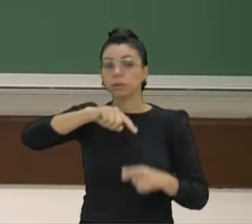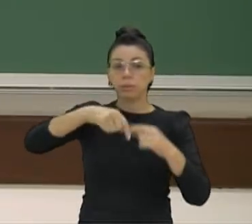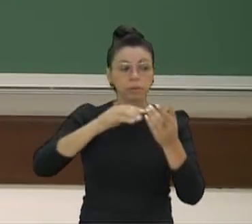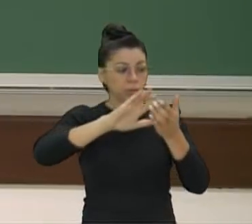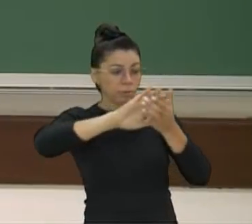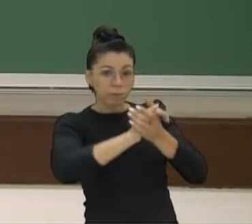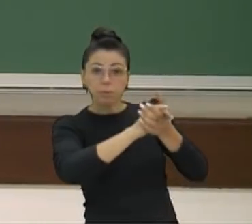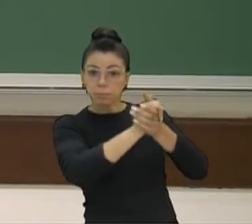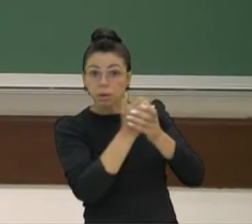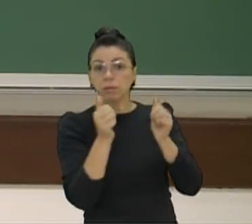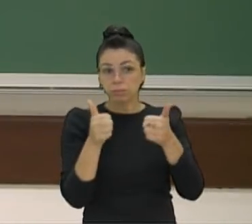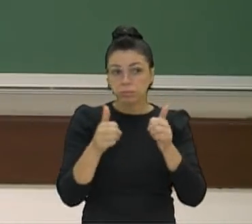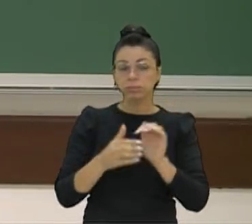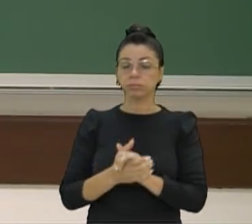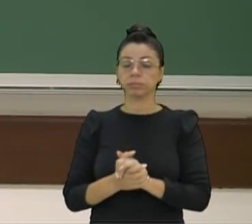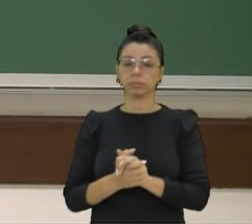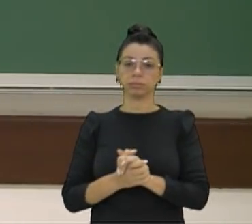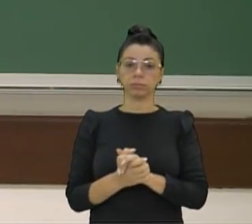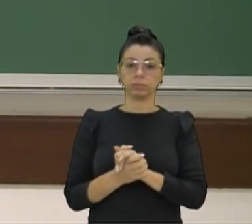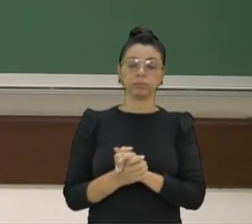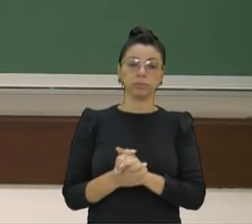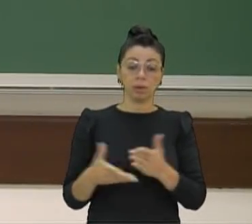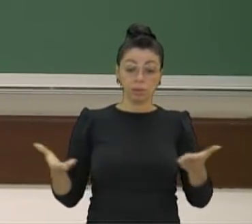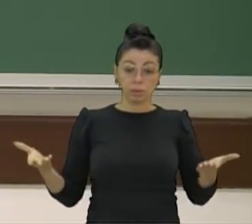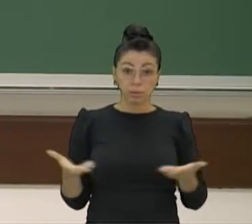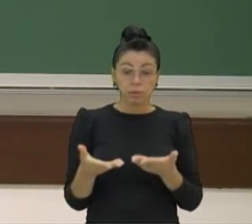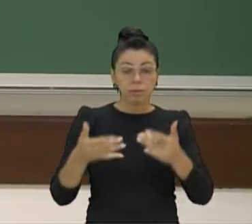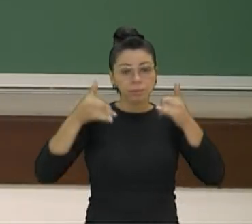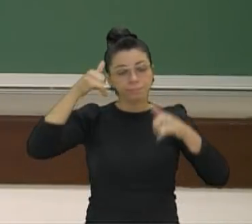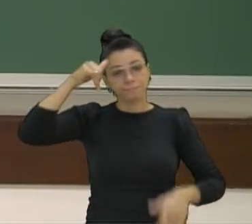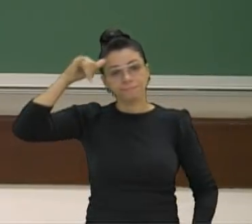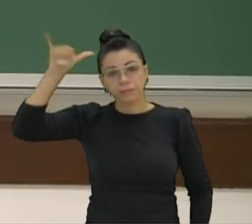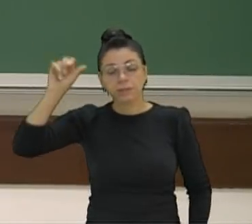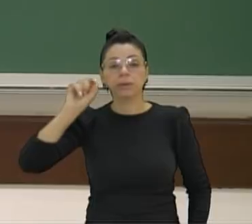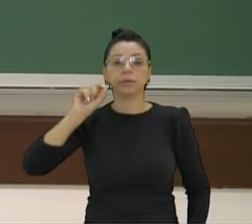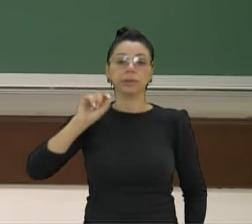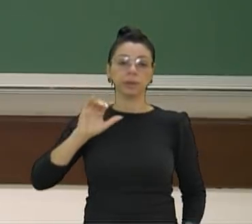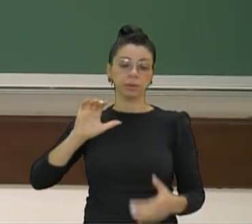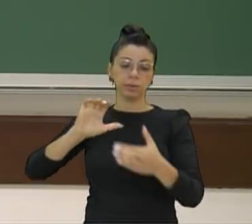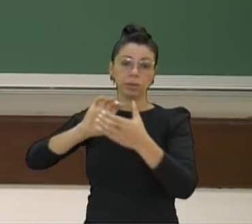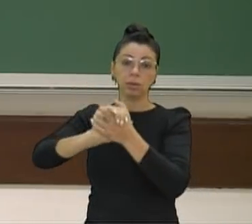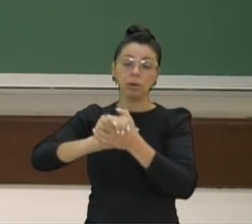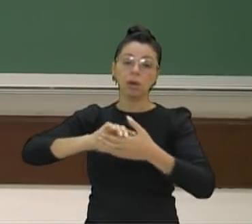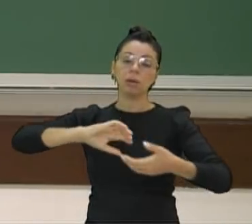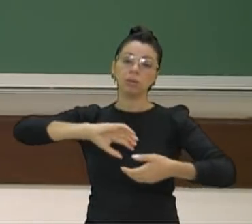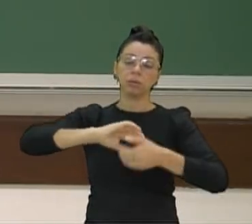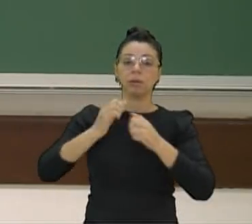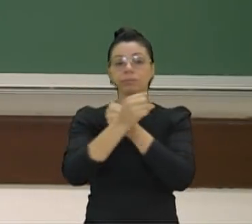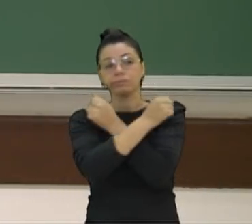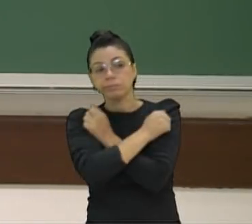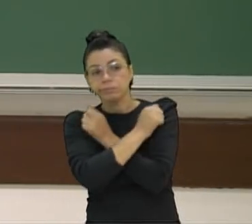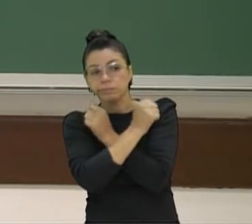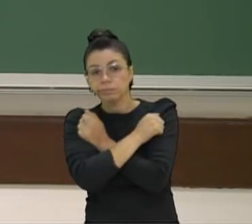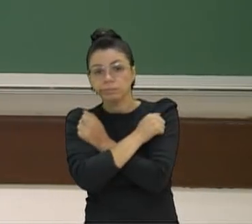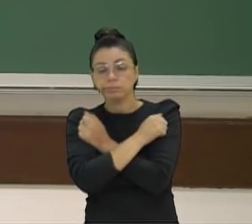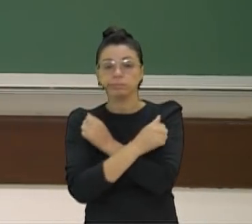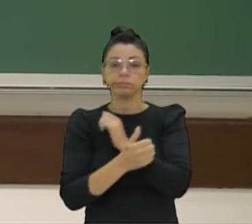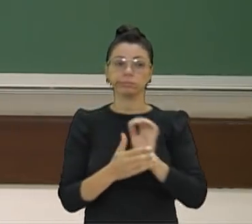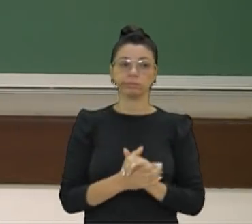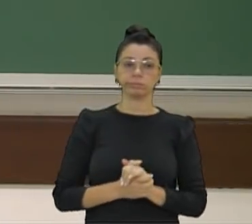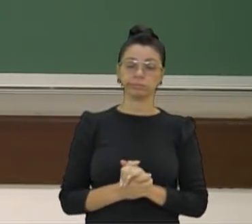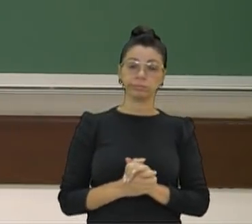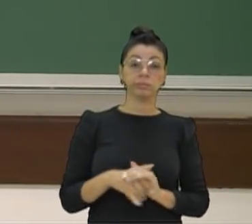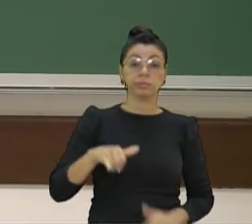as mãos. Neste momento, né, evitar o toque, né, o aperto de mão, os abraços. E aí,